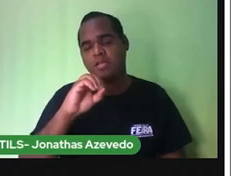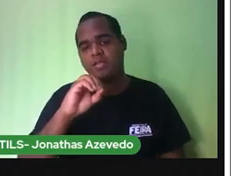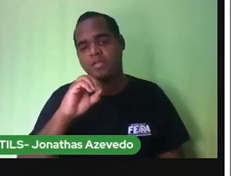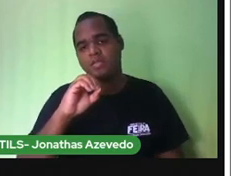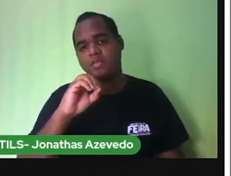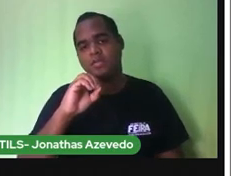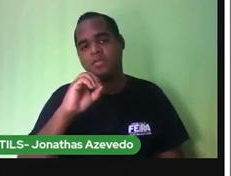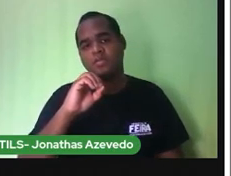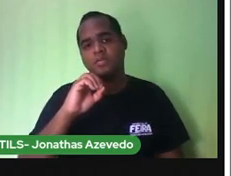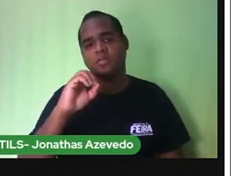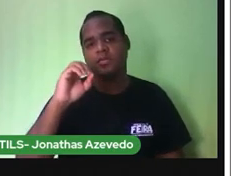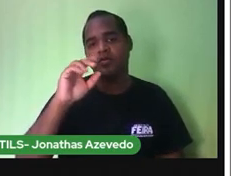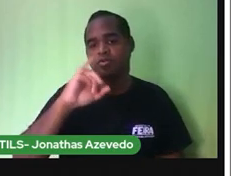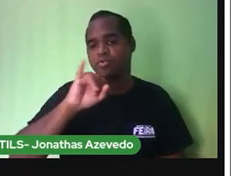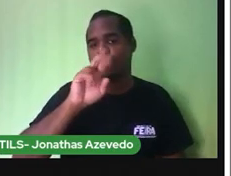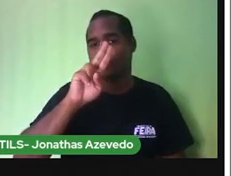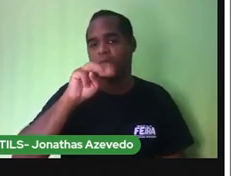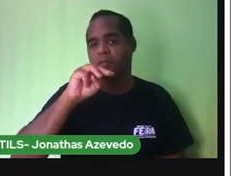cabelo